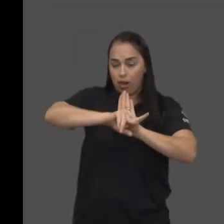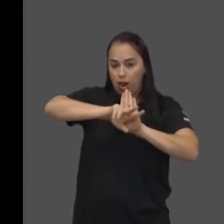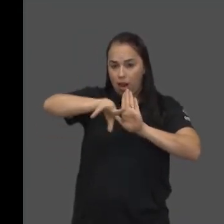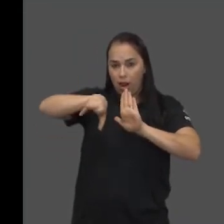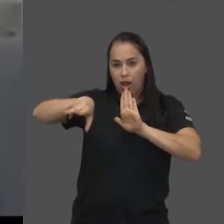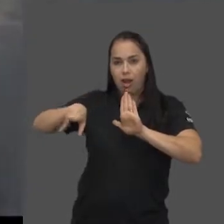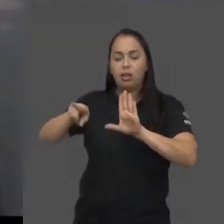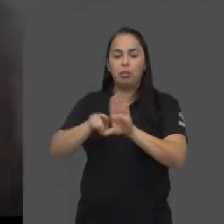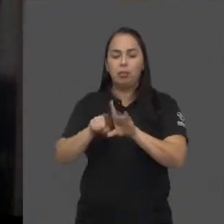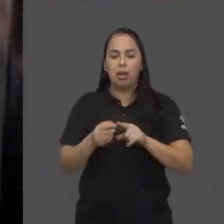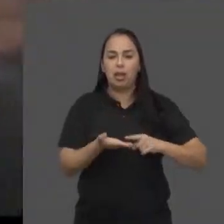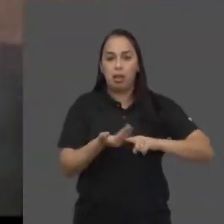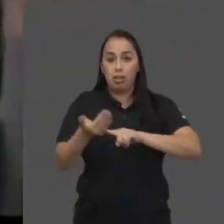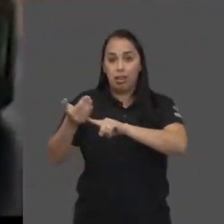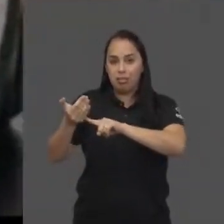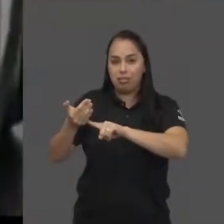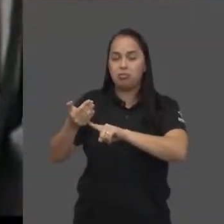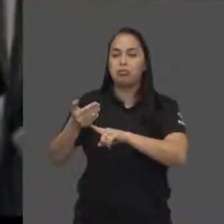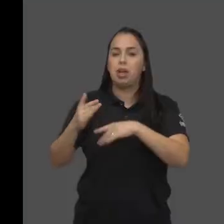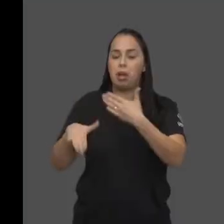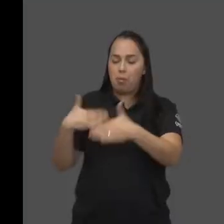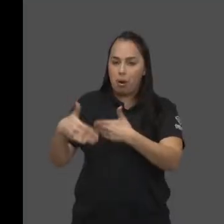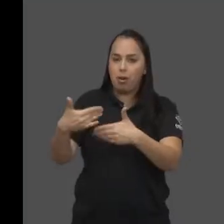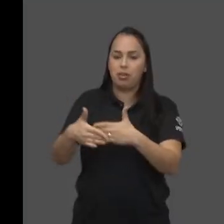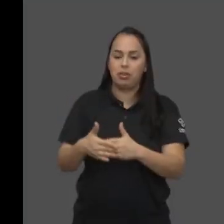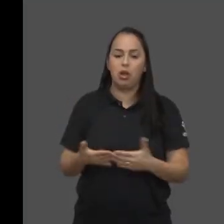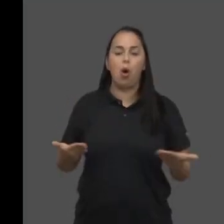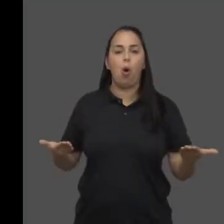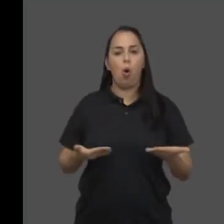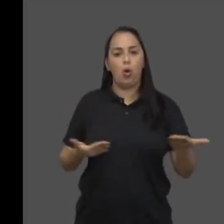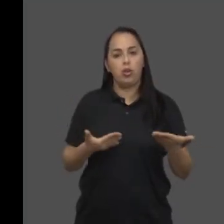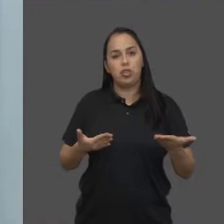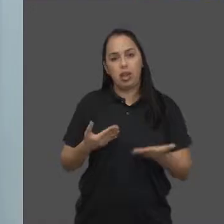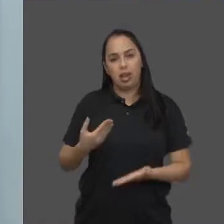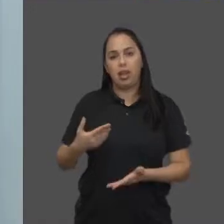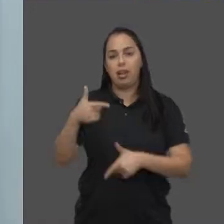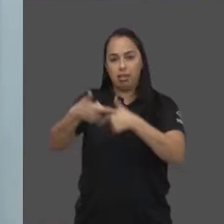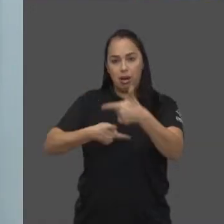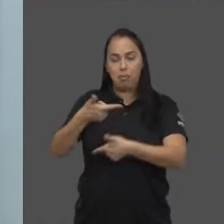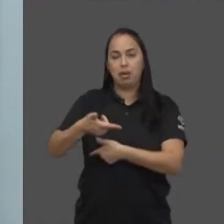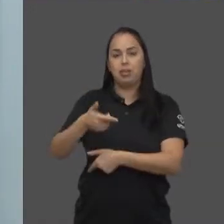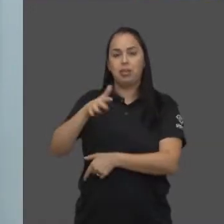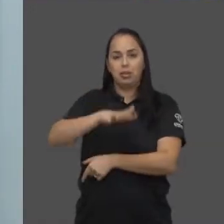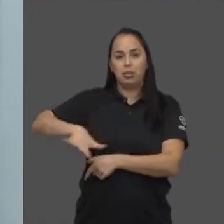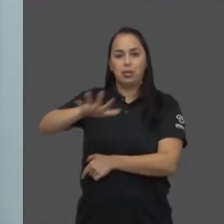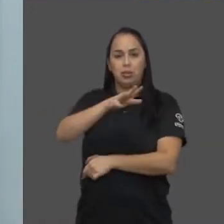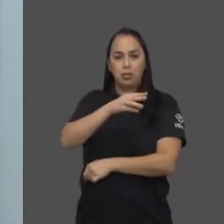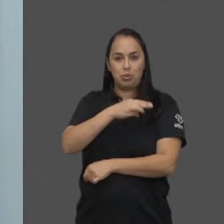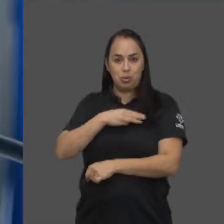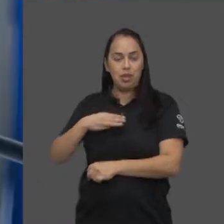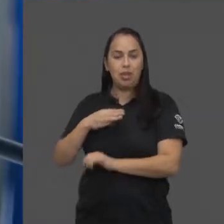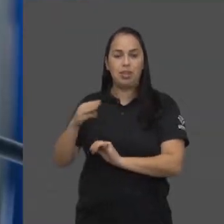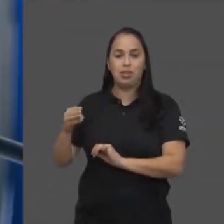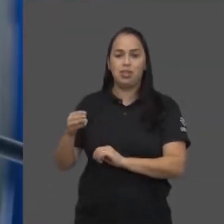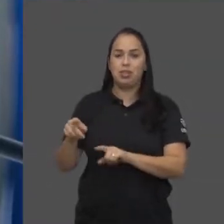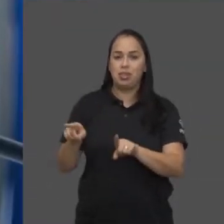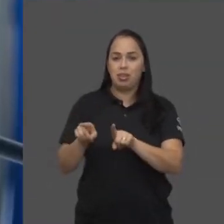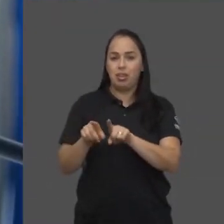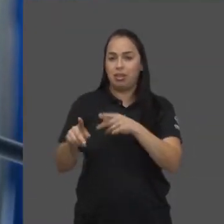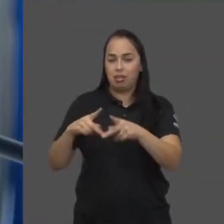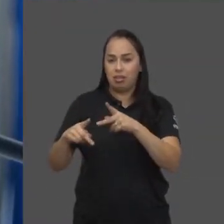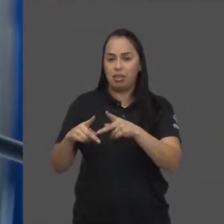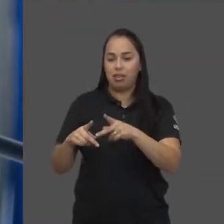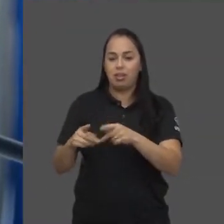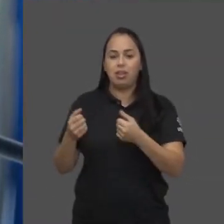além de atuar gerenciando diversos projetos e departamentos de inovação tecnologia e processos hoje